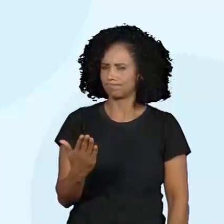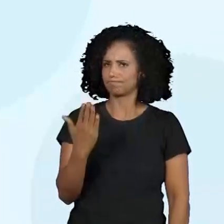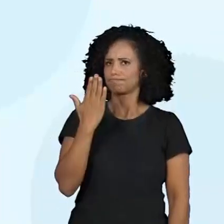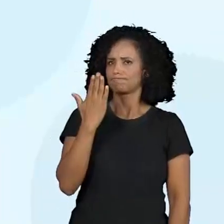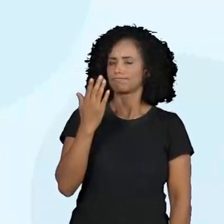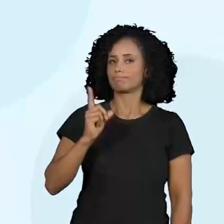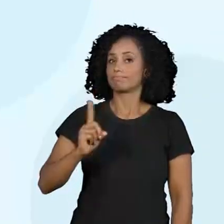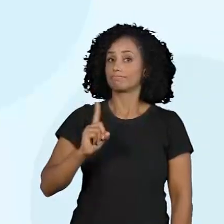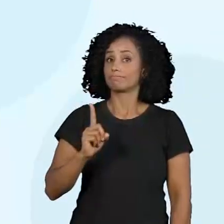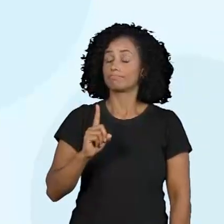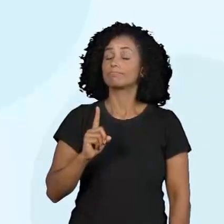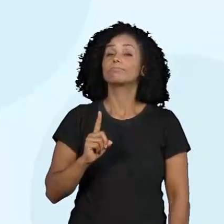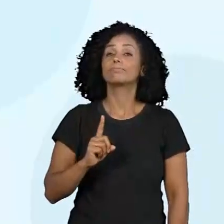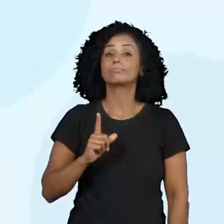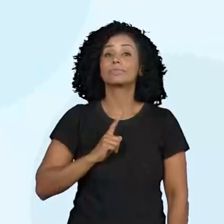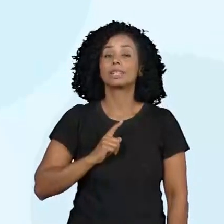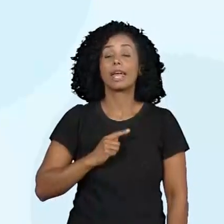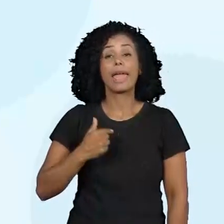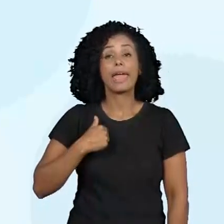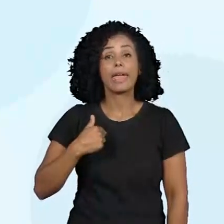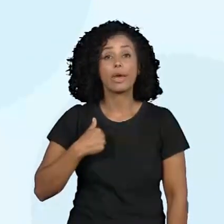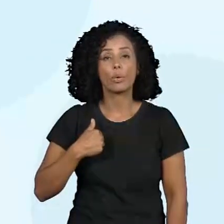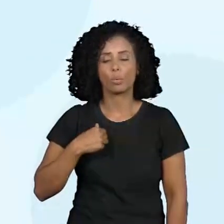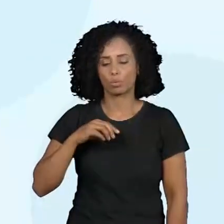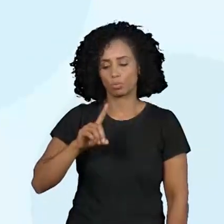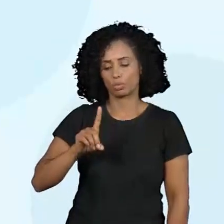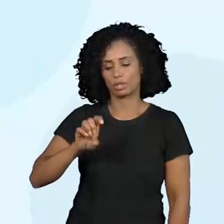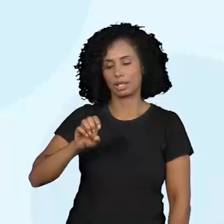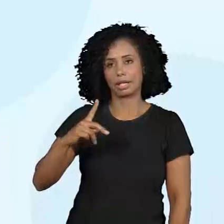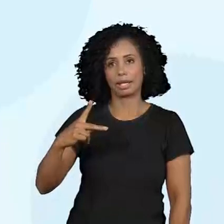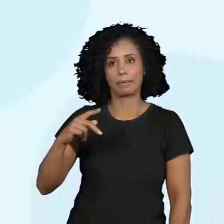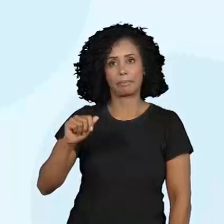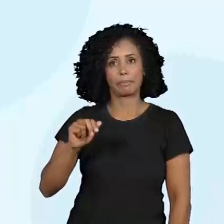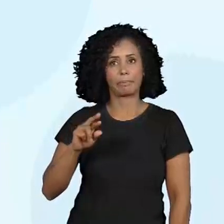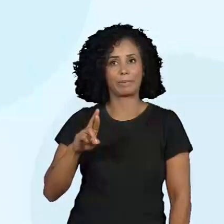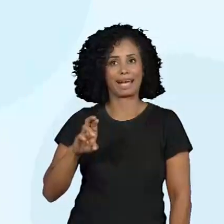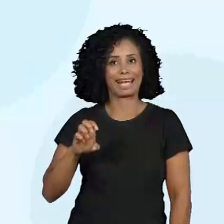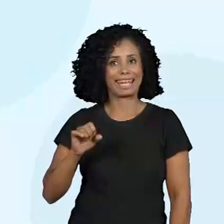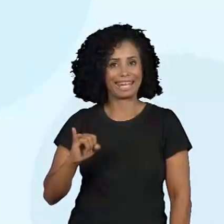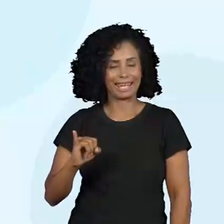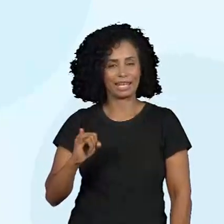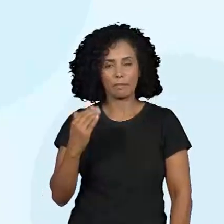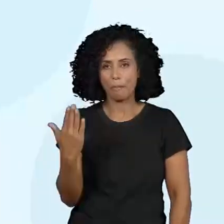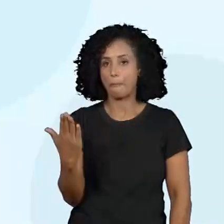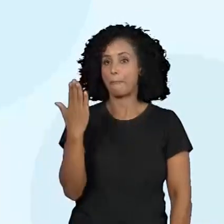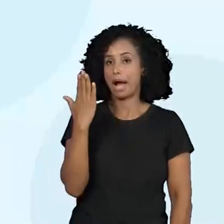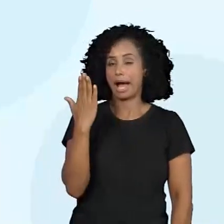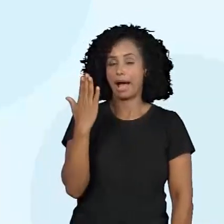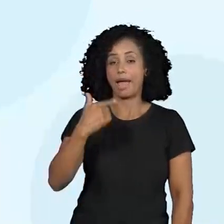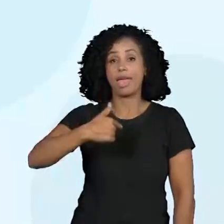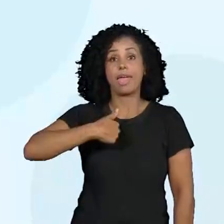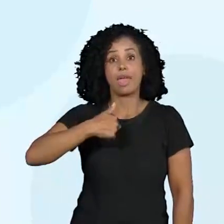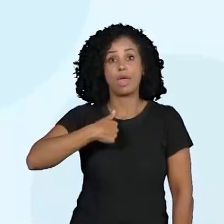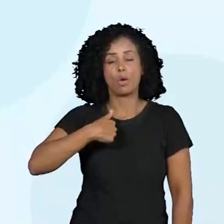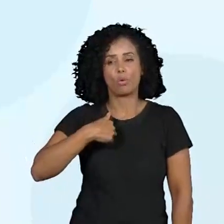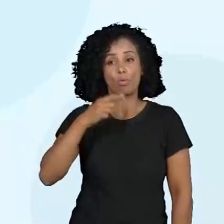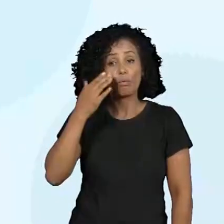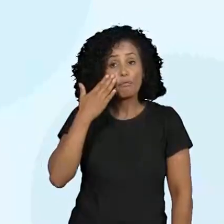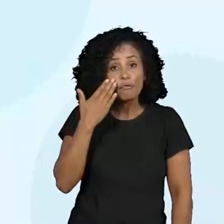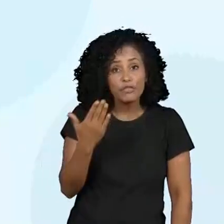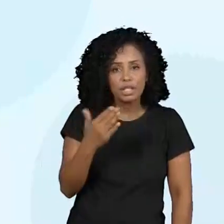com umas crianças que brincava aqui ó eu já tô colocando um que me deparei com